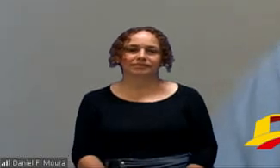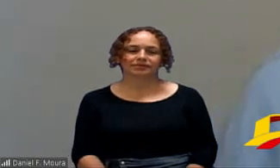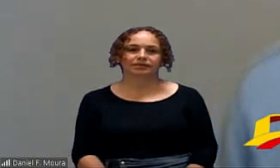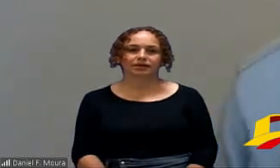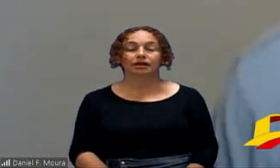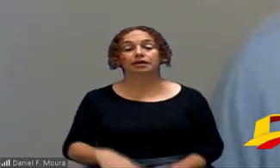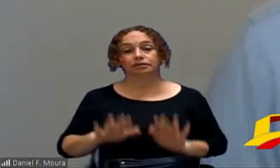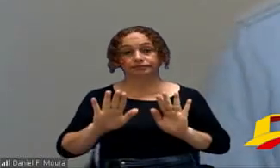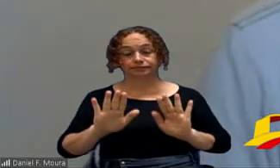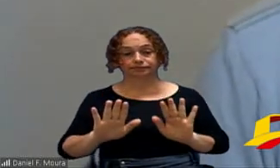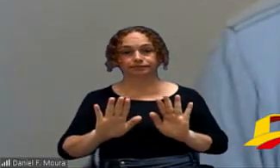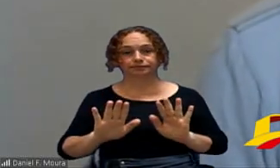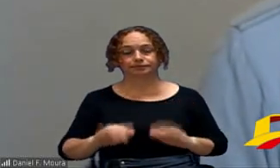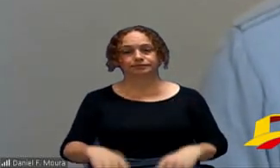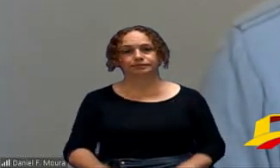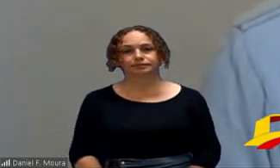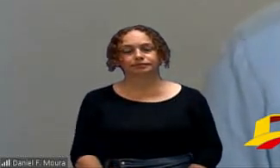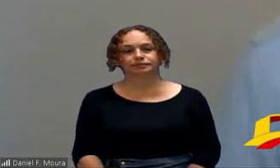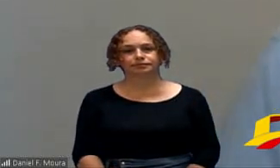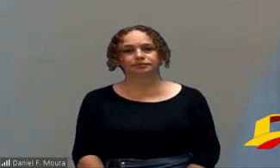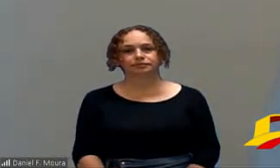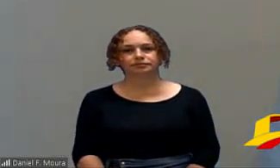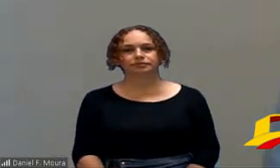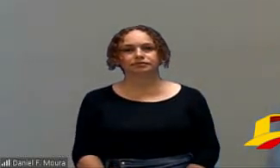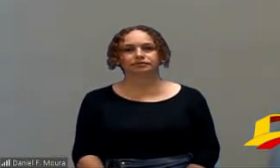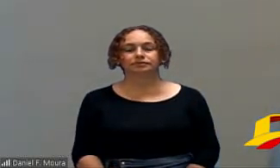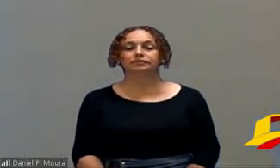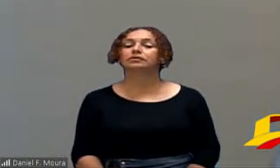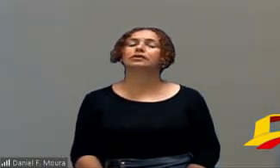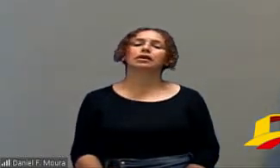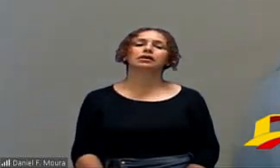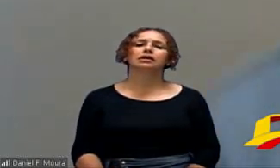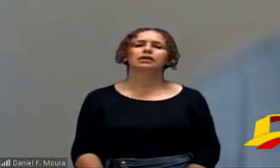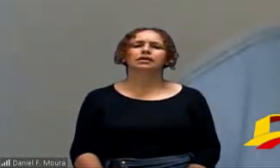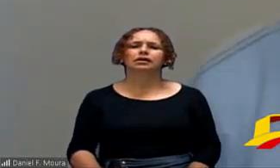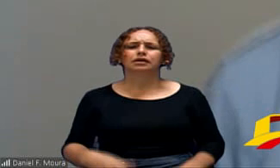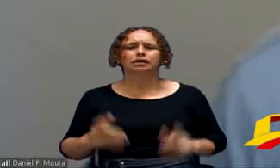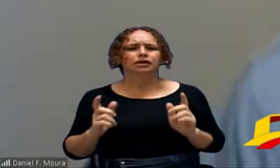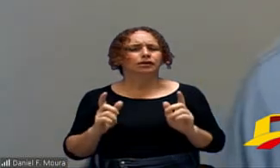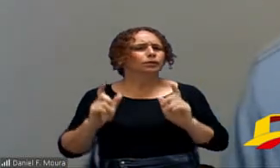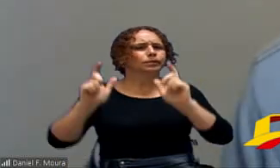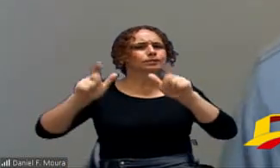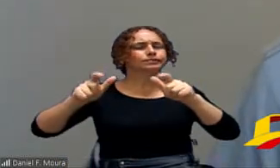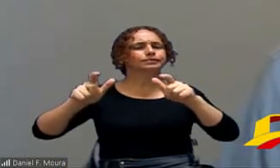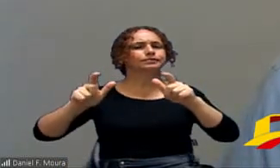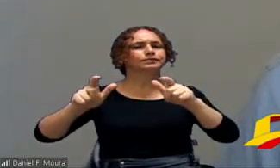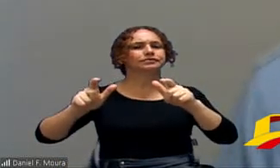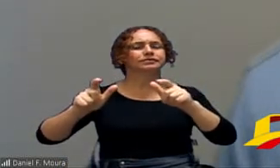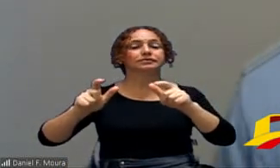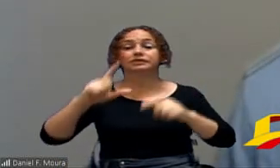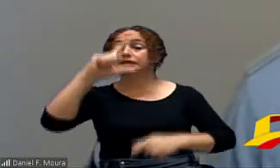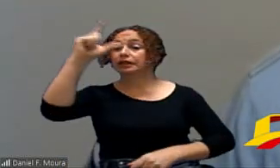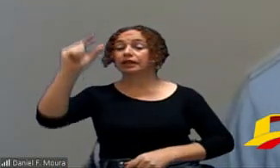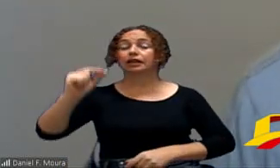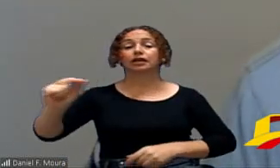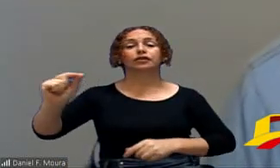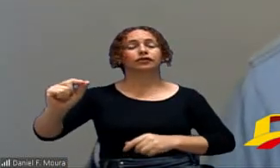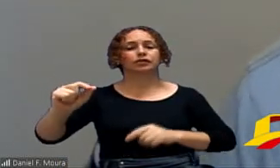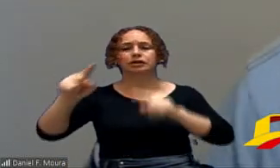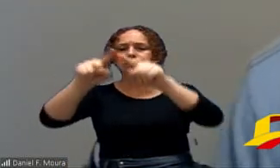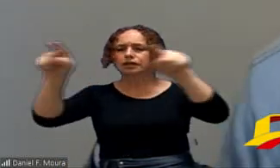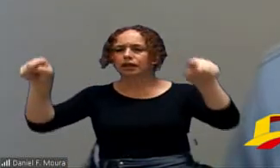De qualquer forma, o setor de elefantes hoje tem um recinto para 5 elefantes fêmeas asiáticas